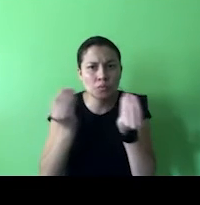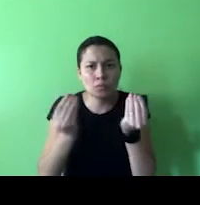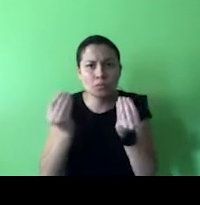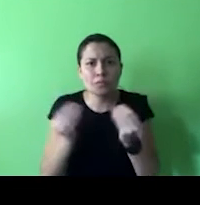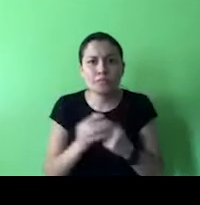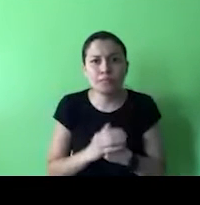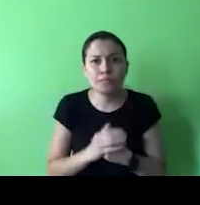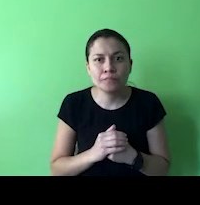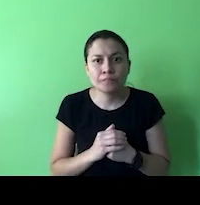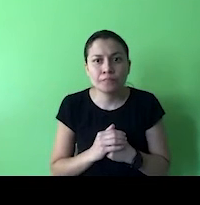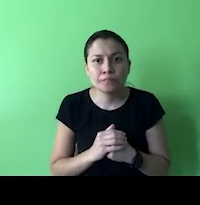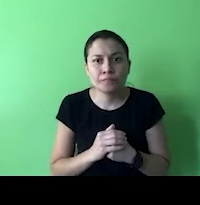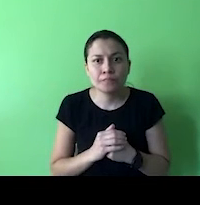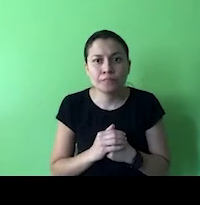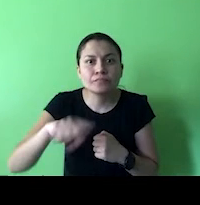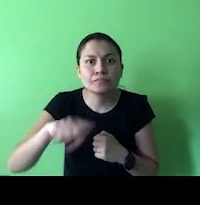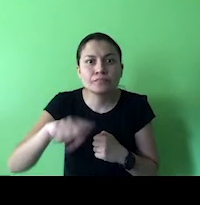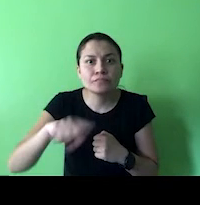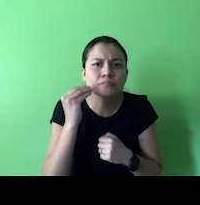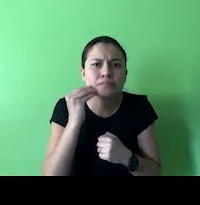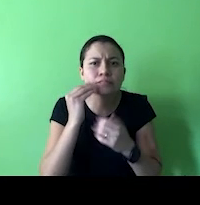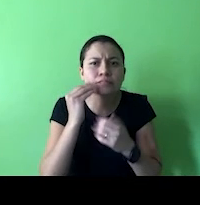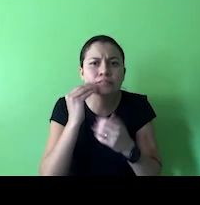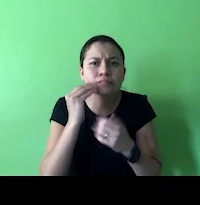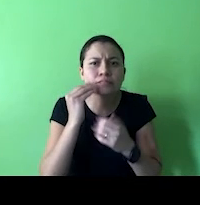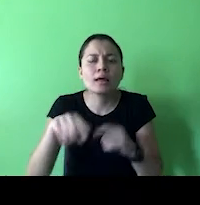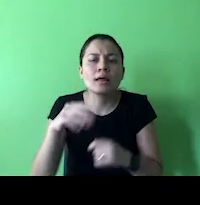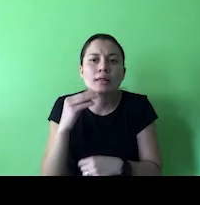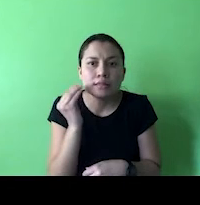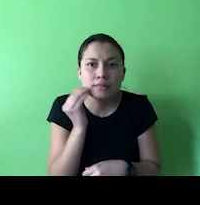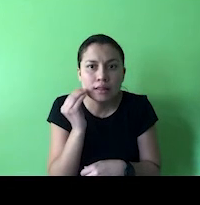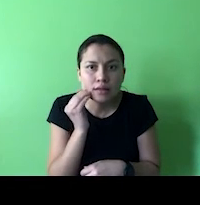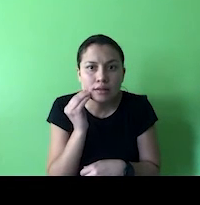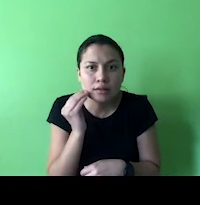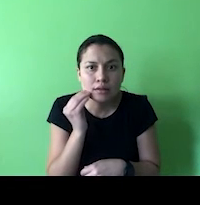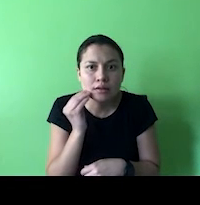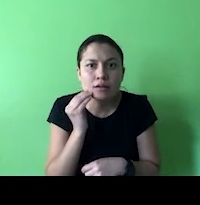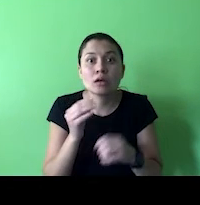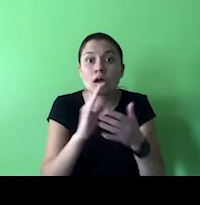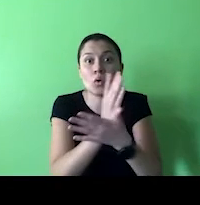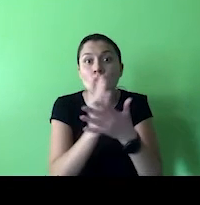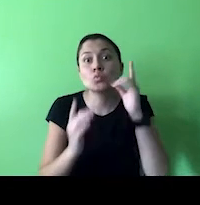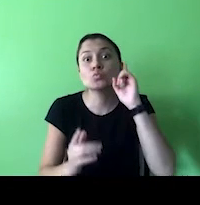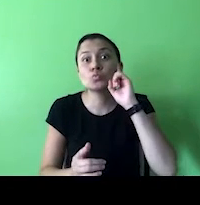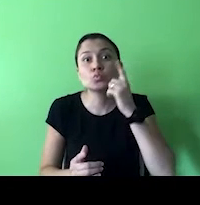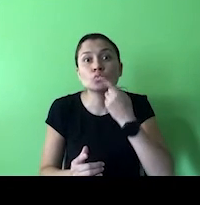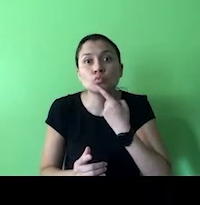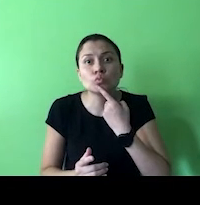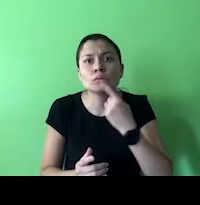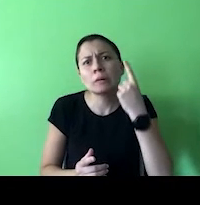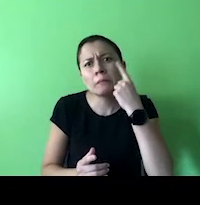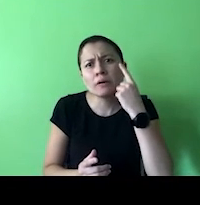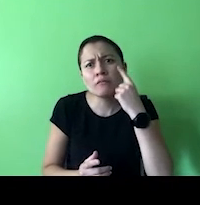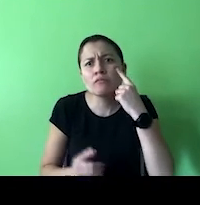de piloto, né? Então a gente fazia algumas sessões testes com alguns surdos para ajustar quais tempos da